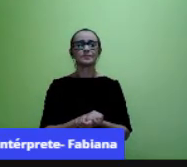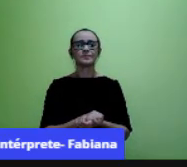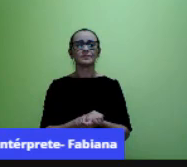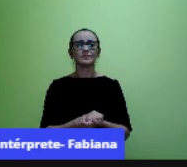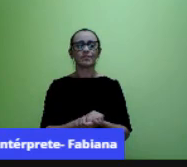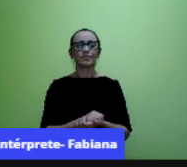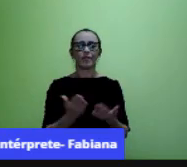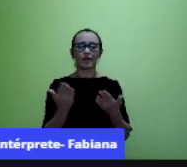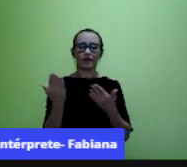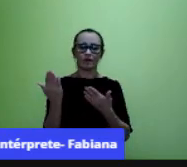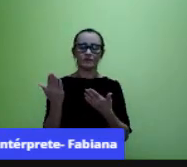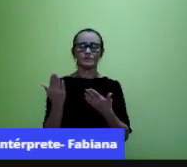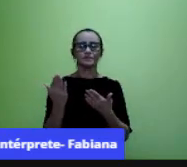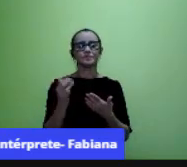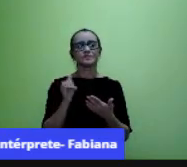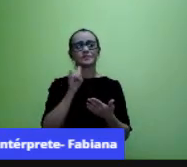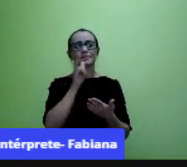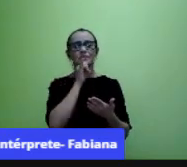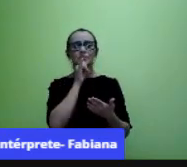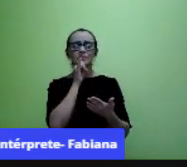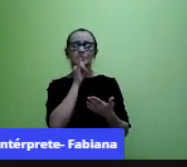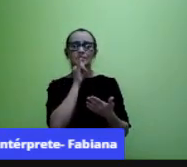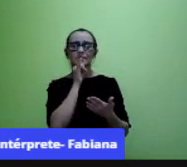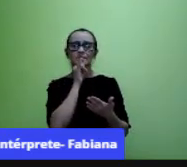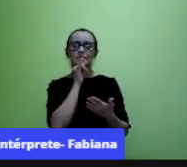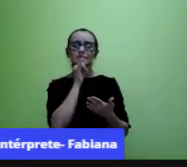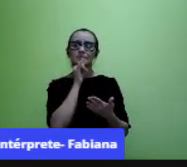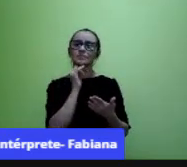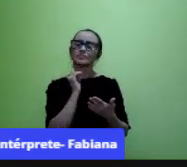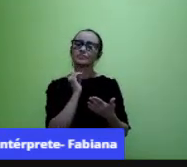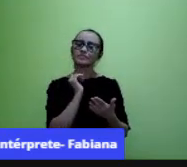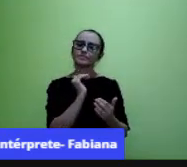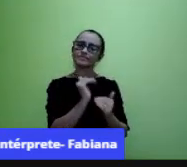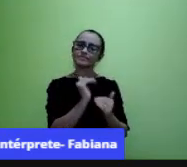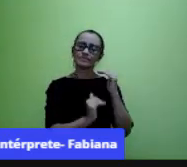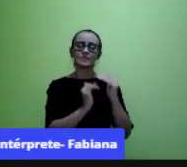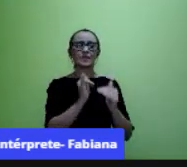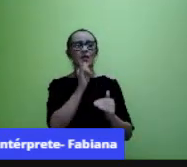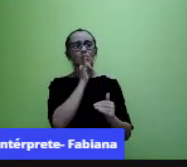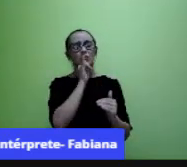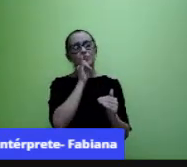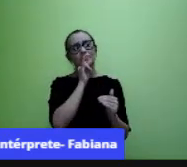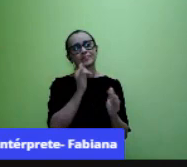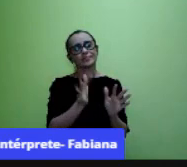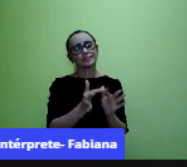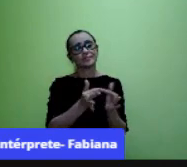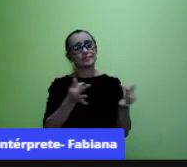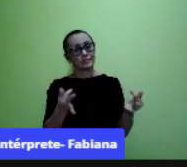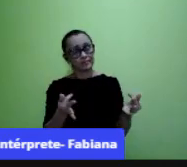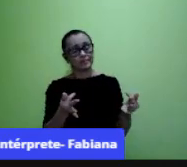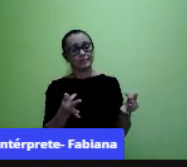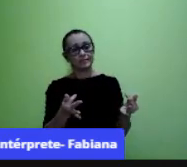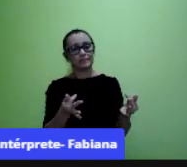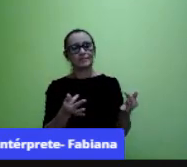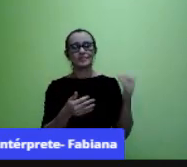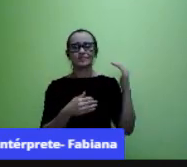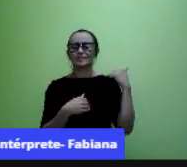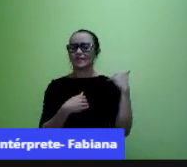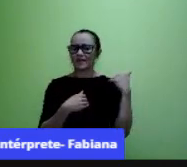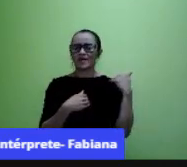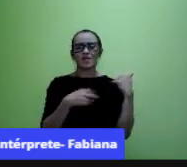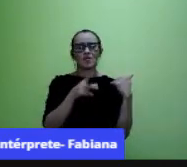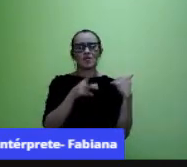Aqui eu vou trazer um exemplo de progressão para vocês, tá? É um exemplo simples, eu sei que tem professor que faz coisas